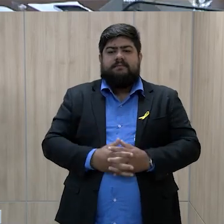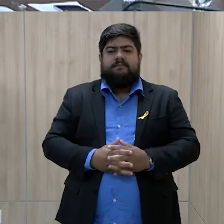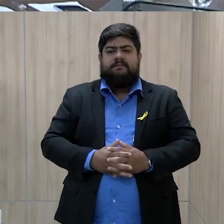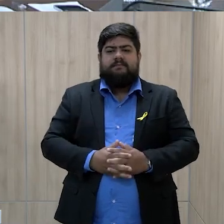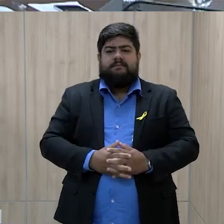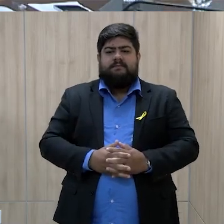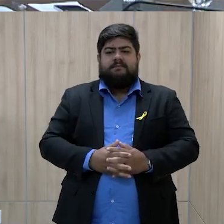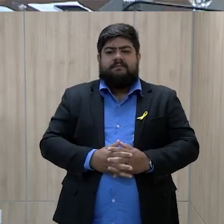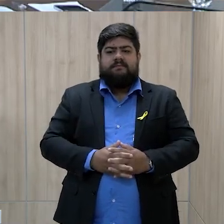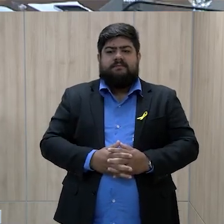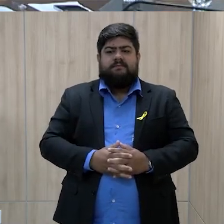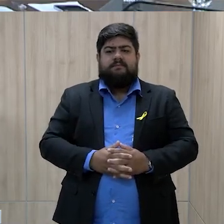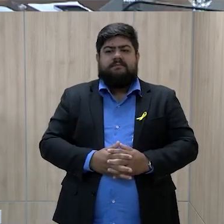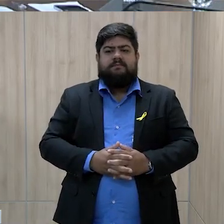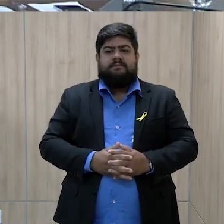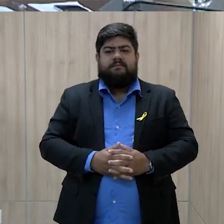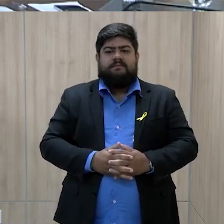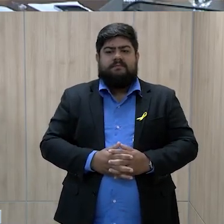outras providências